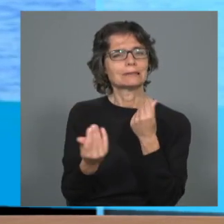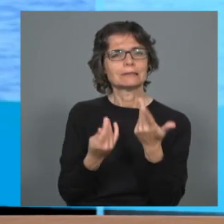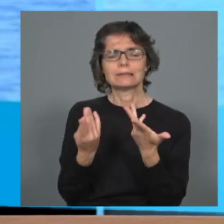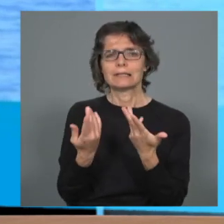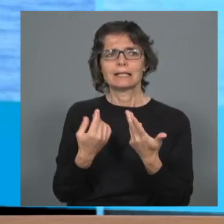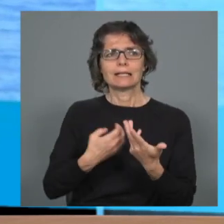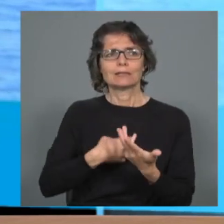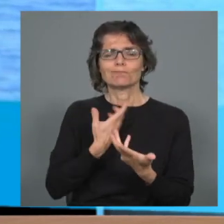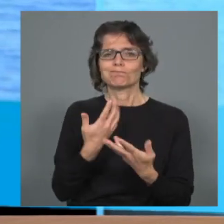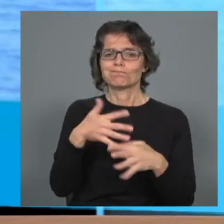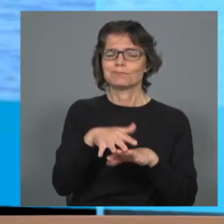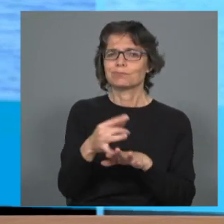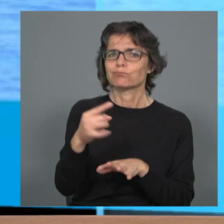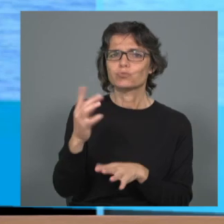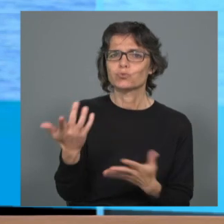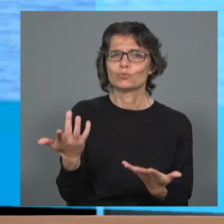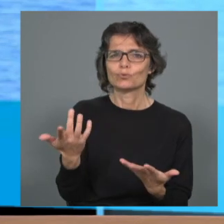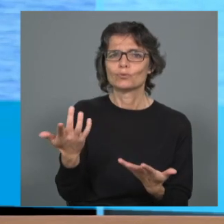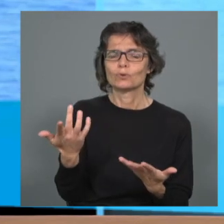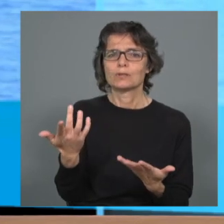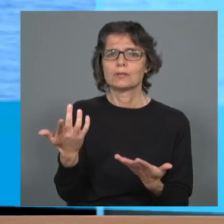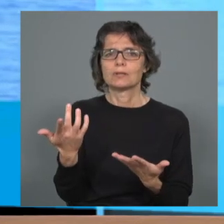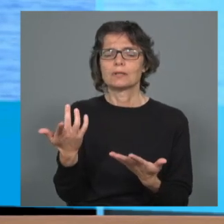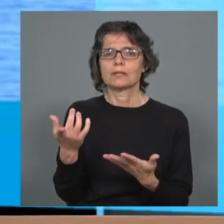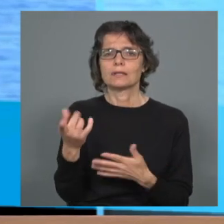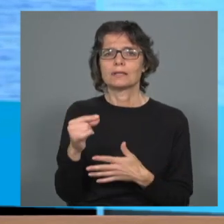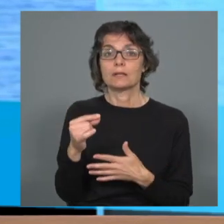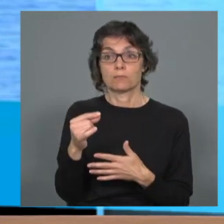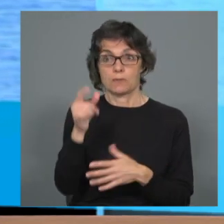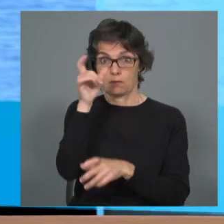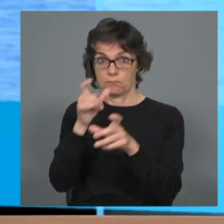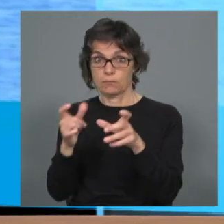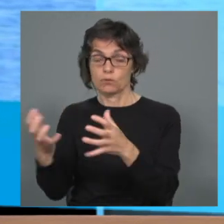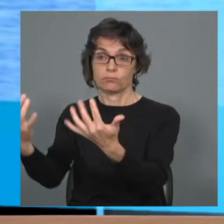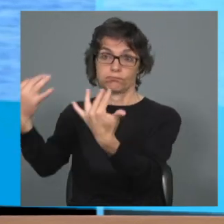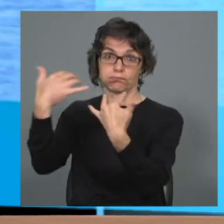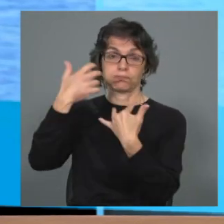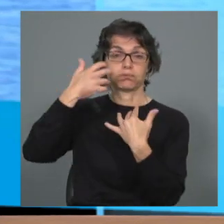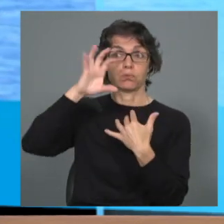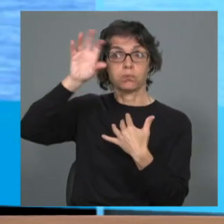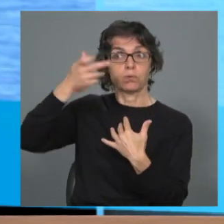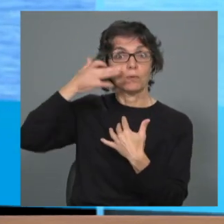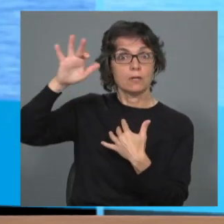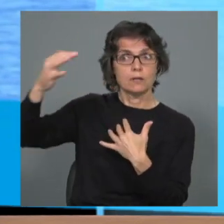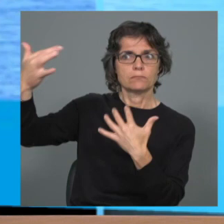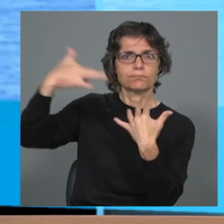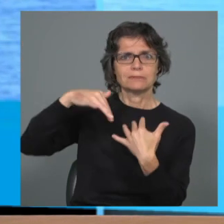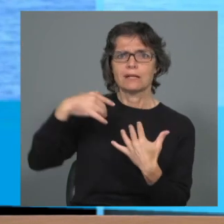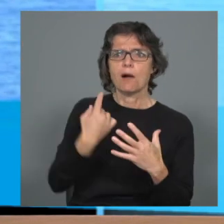nenhuma. Também temos muitos imigrantes e imigrantes e que se vêem